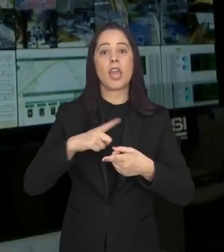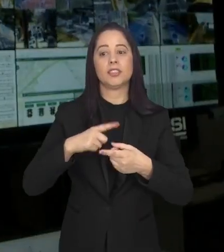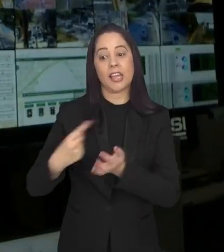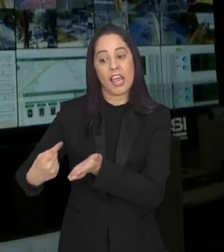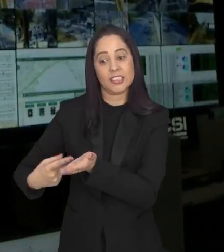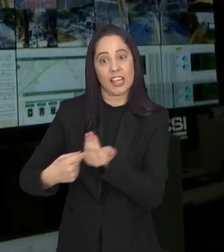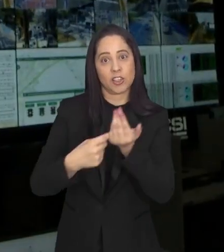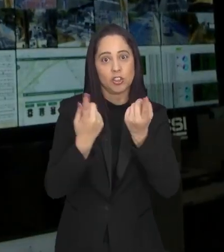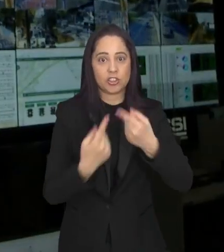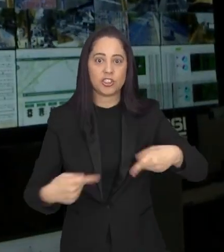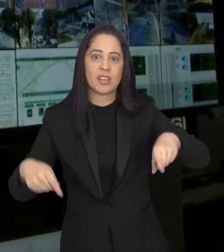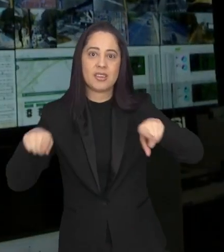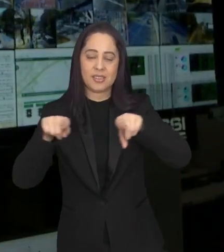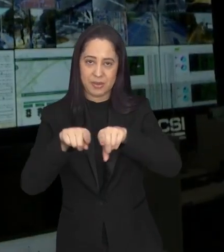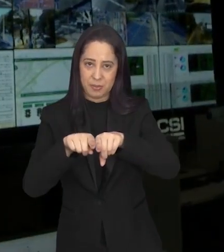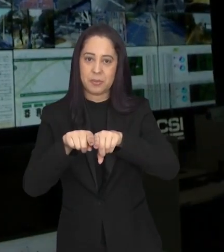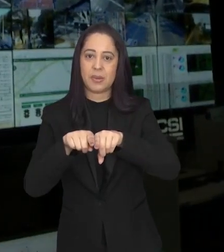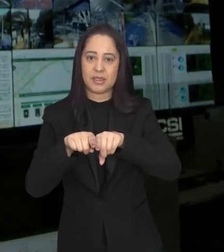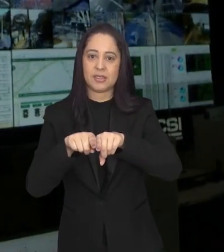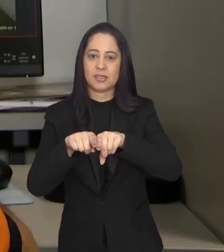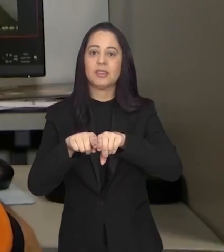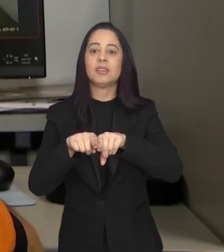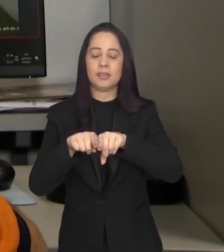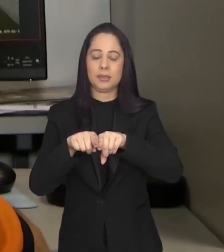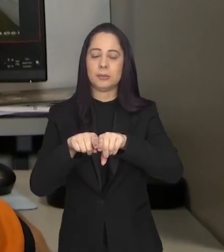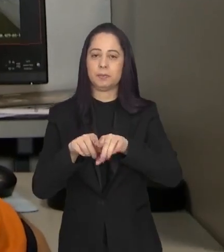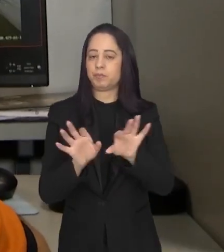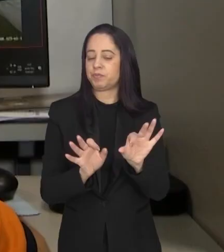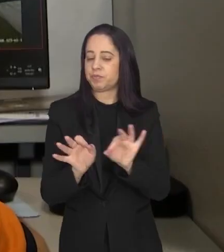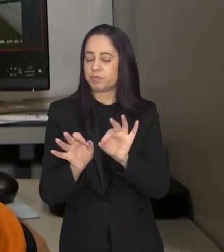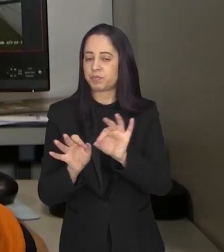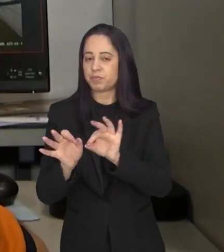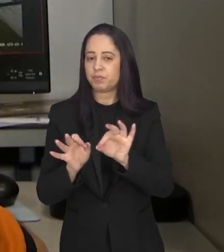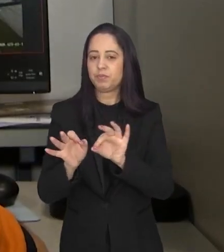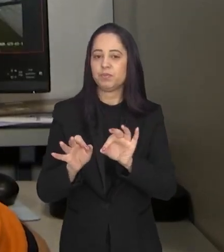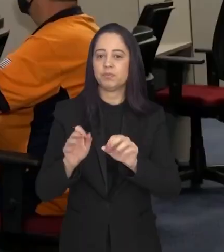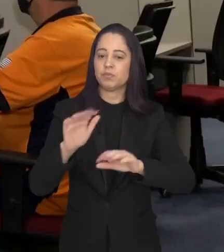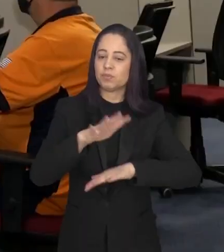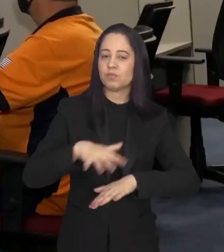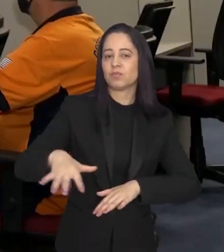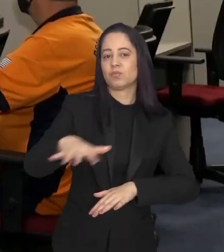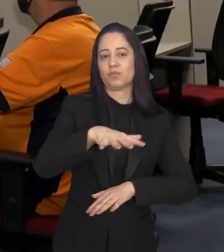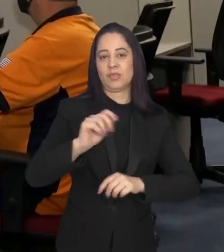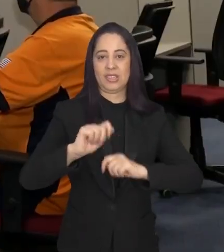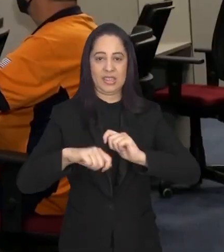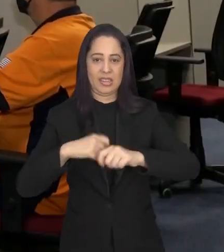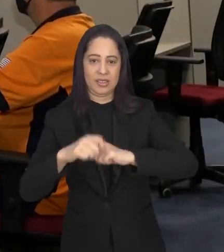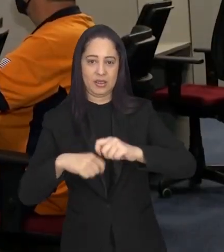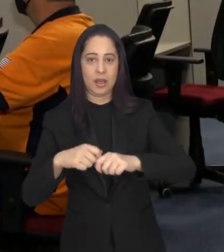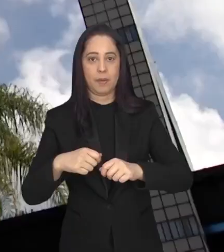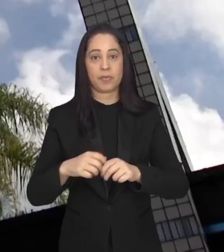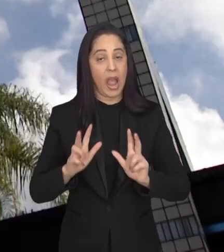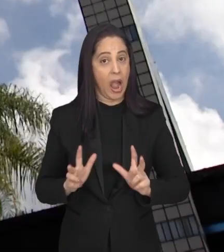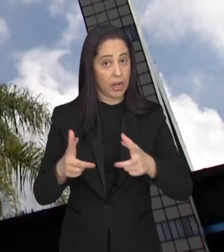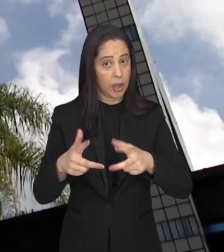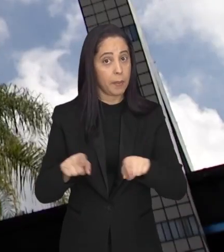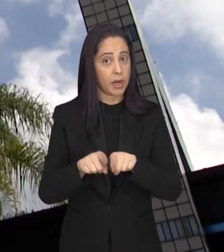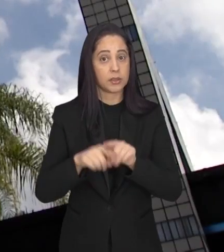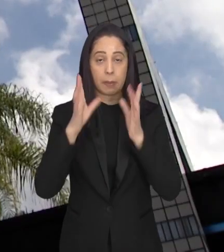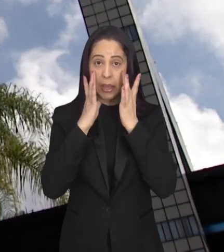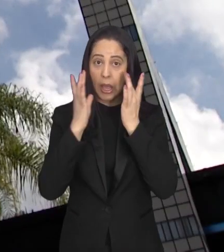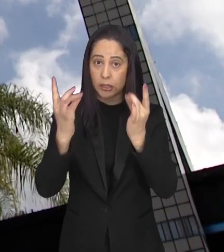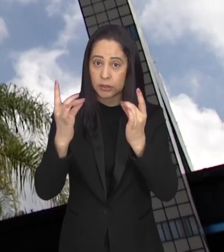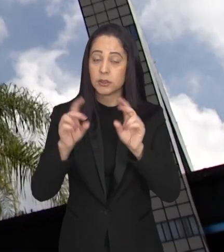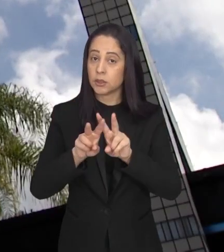pela integração de diversas tecnologias na rotina e organização dos espaços e órgãos públicos. A Câmara também